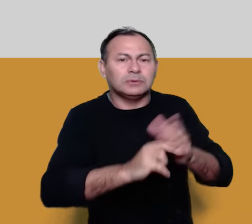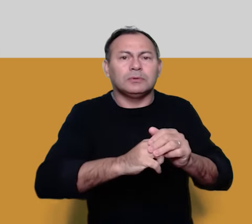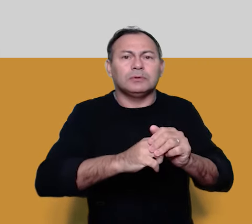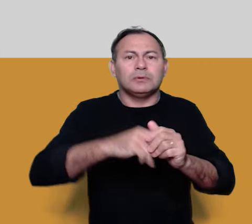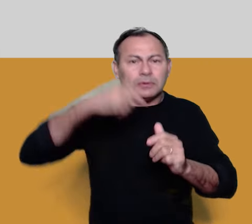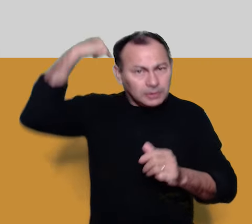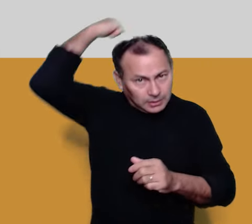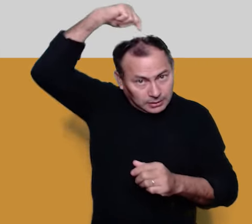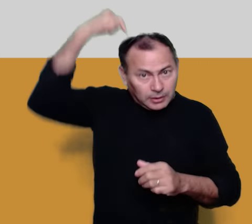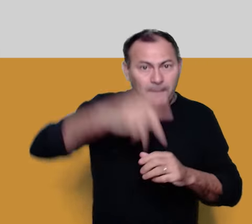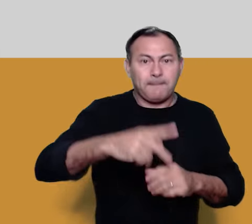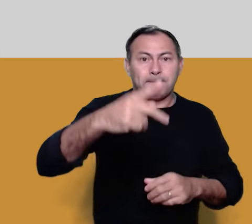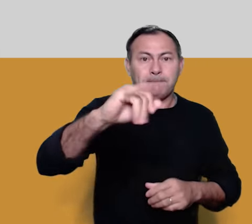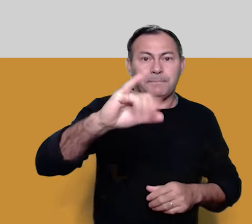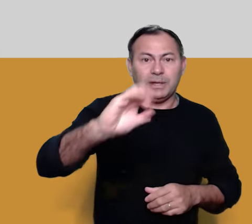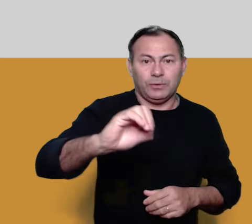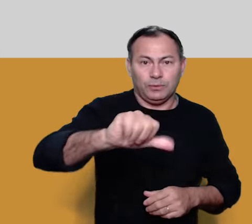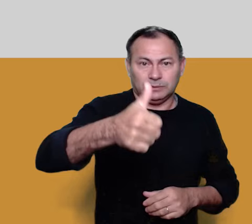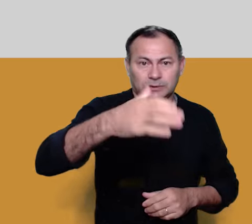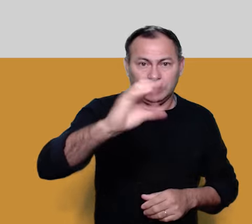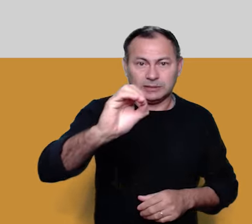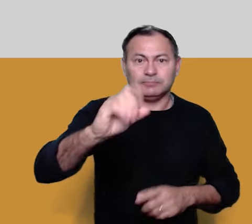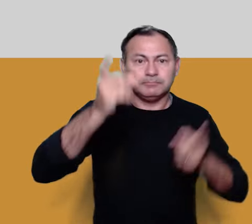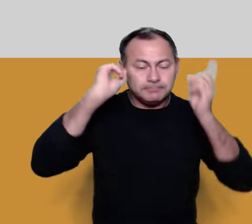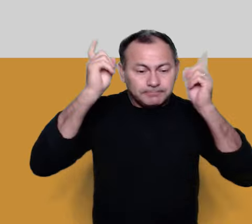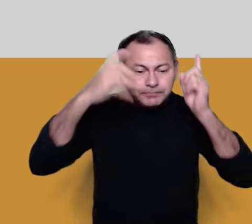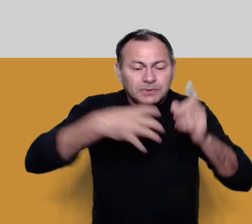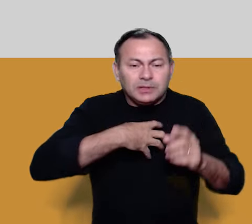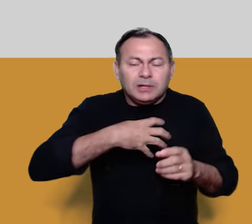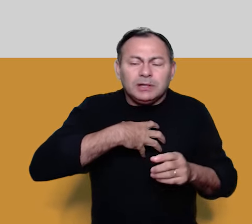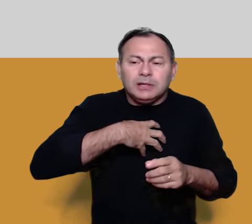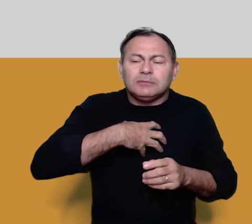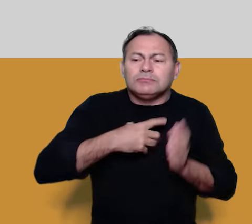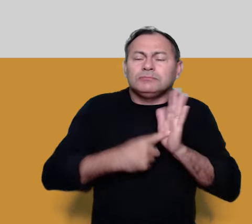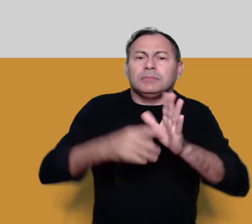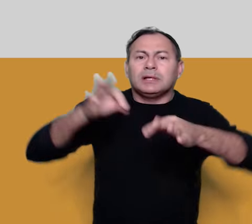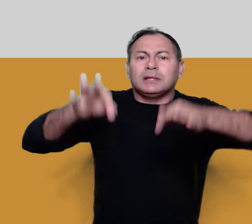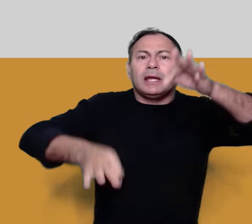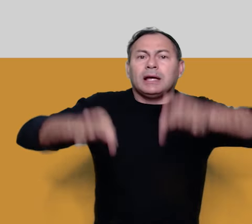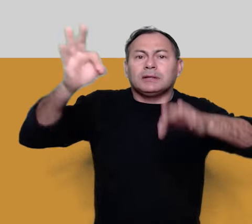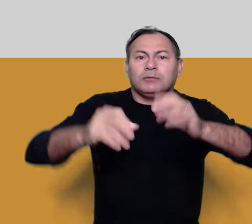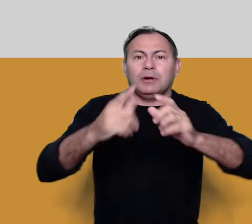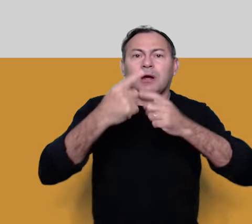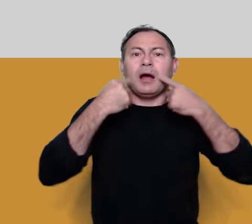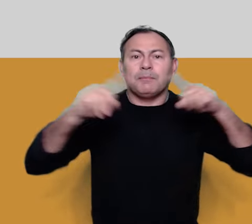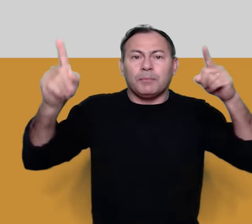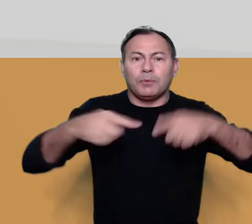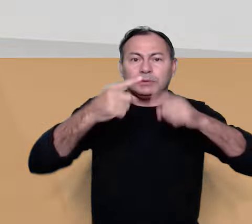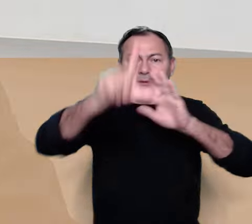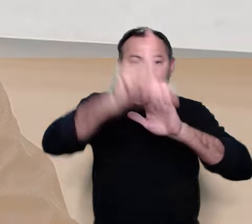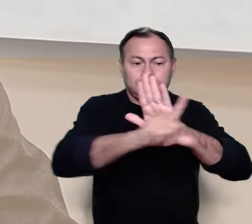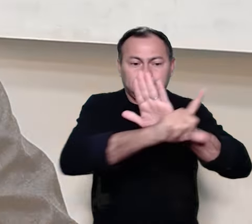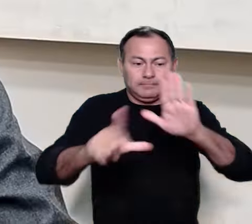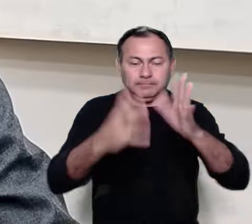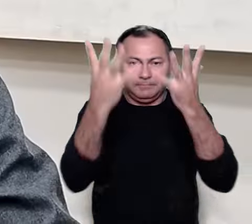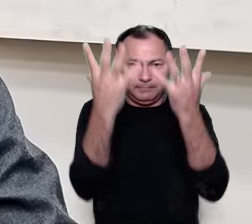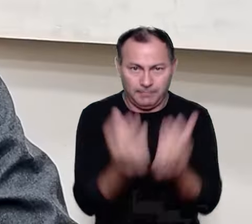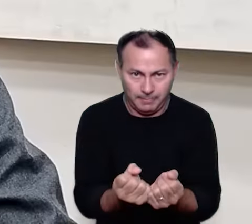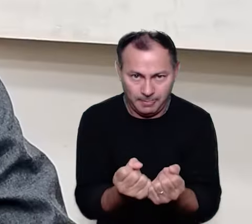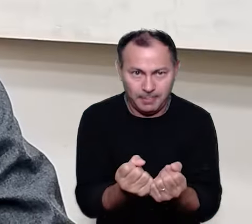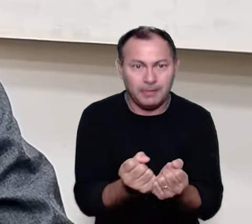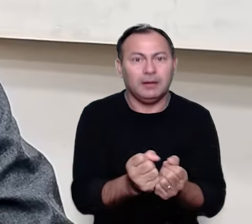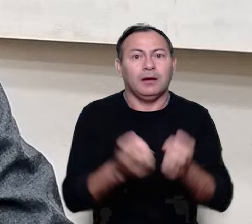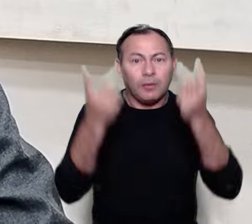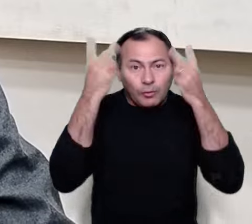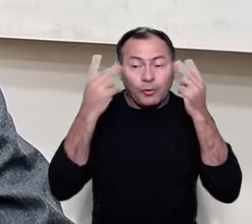X já se preocupava com o caráter teatral que a música litúrgica havia assumido. Era